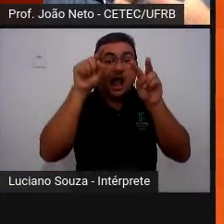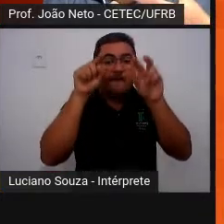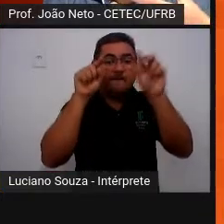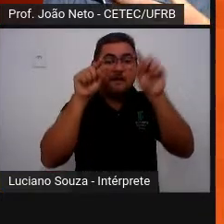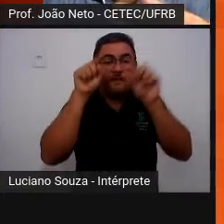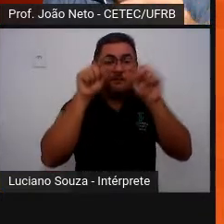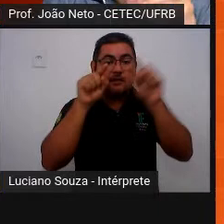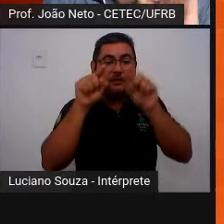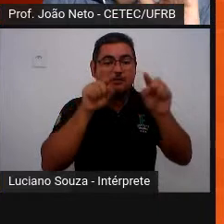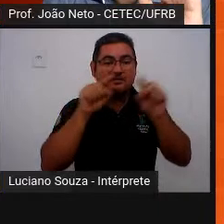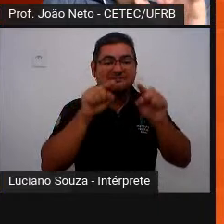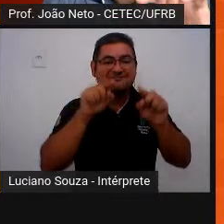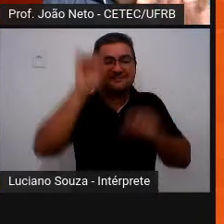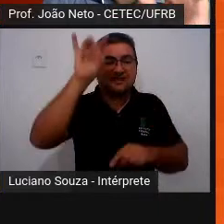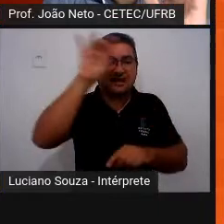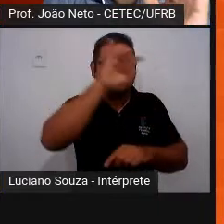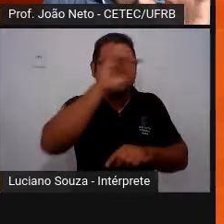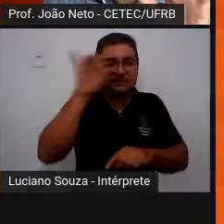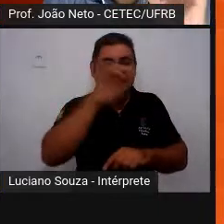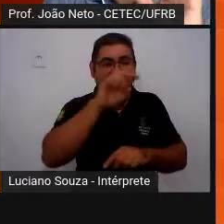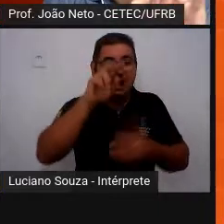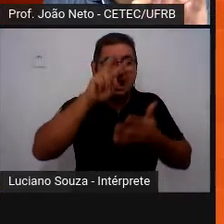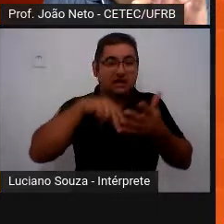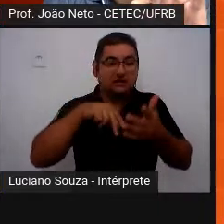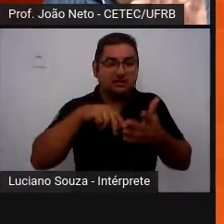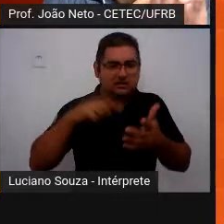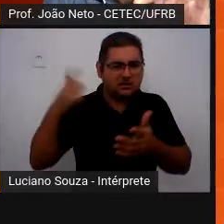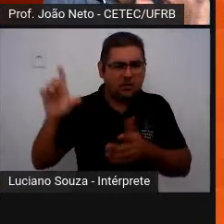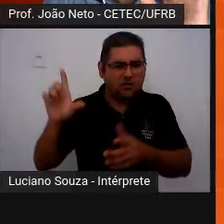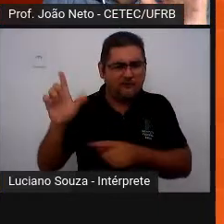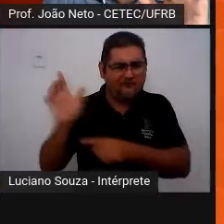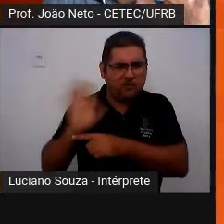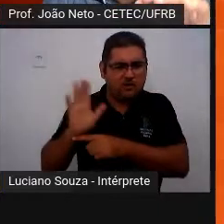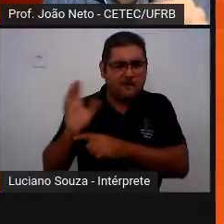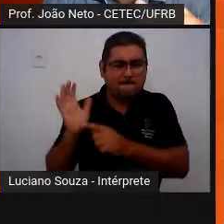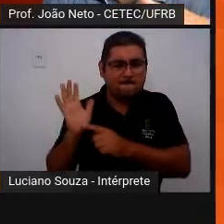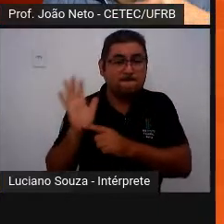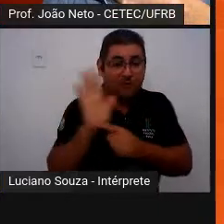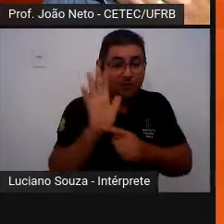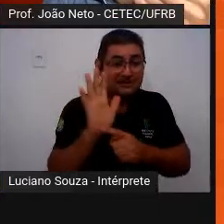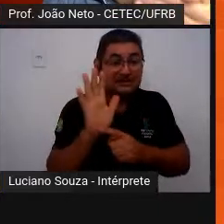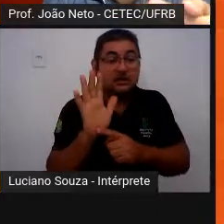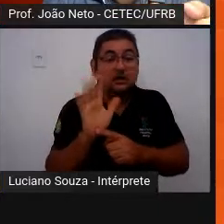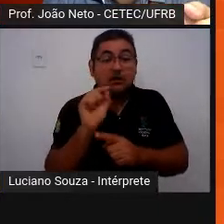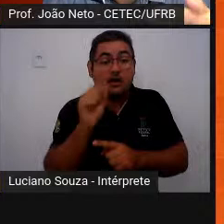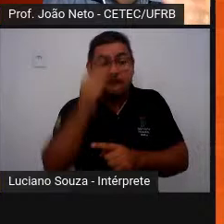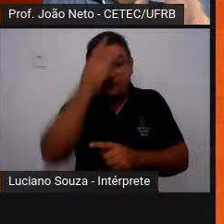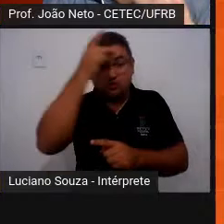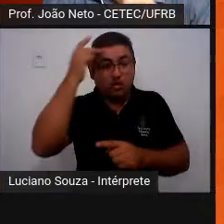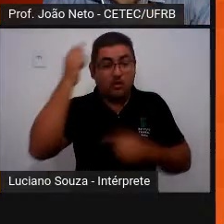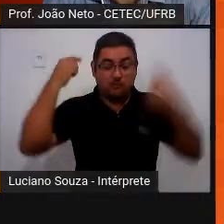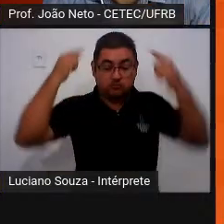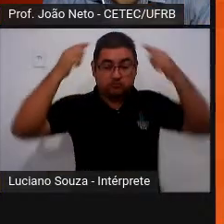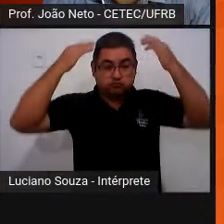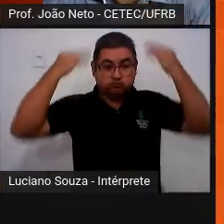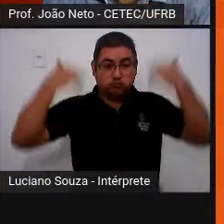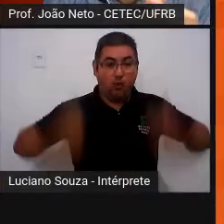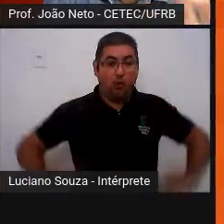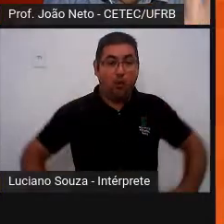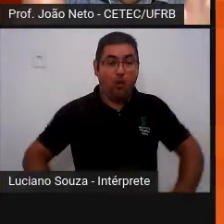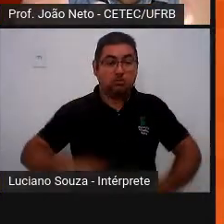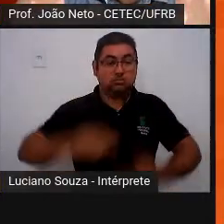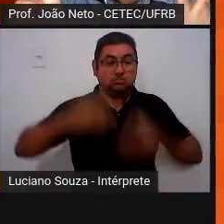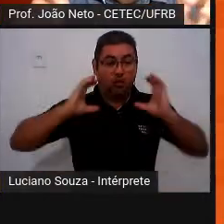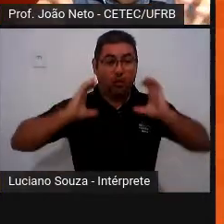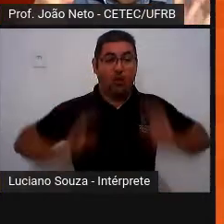que perdeu todos os movimentos e ficou somente com o movimento dos olhos e foi desenvolvido uma ferramenta muito parecida